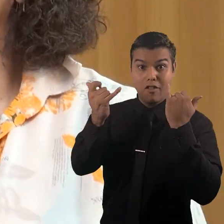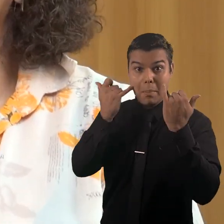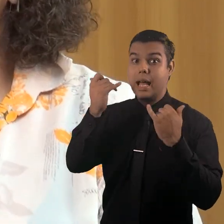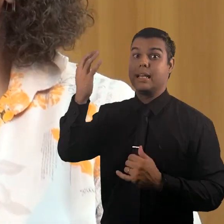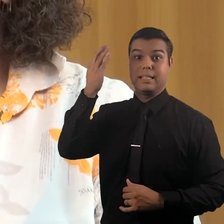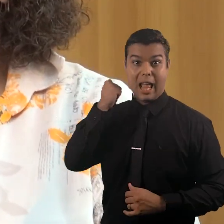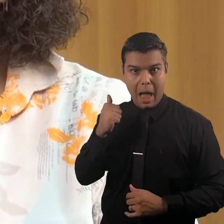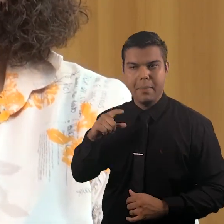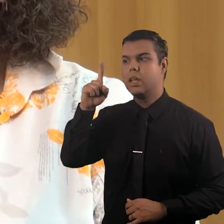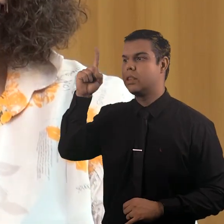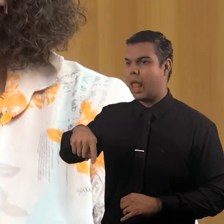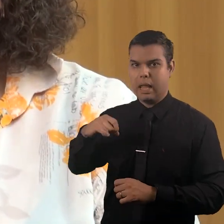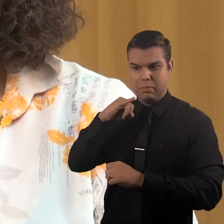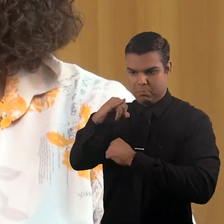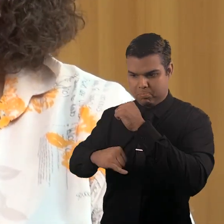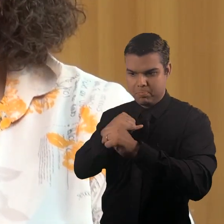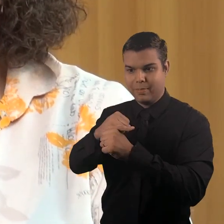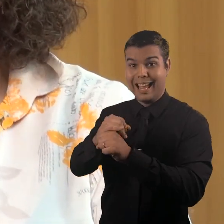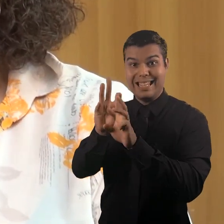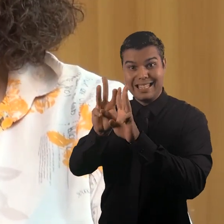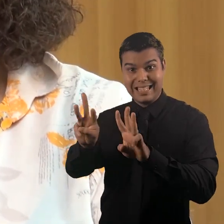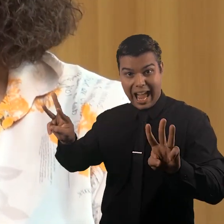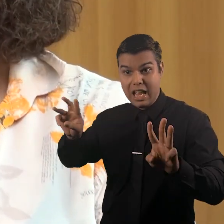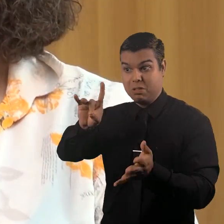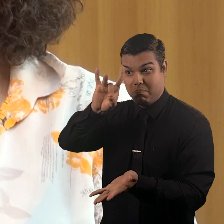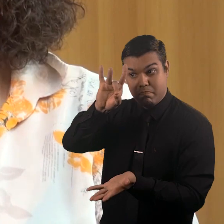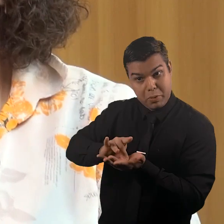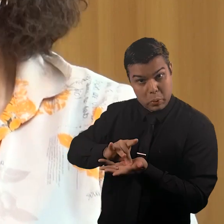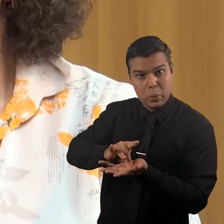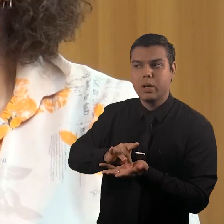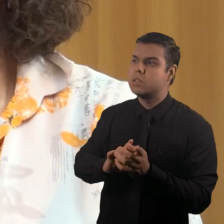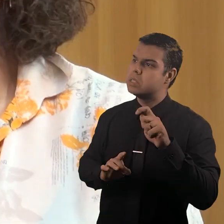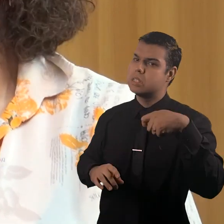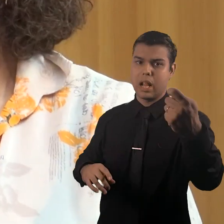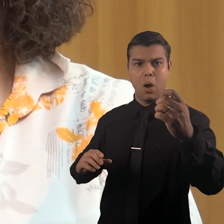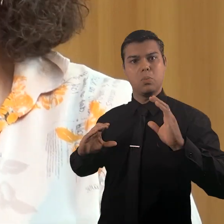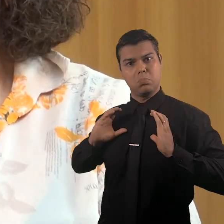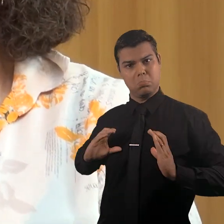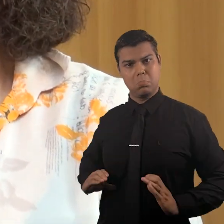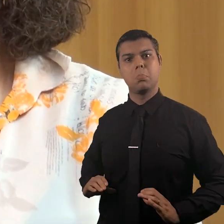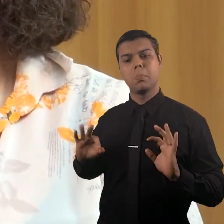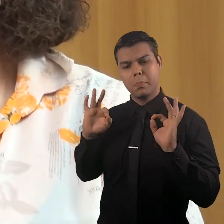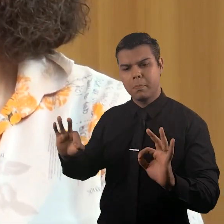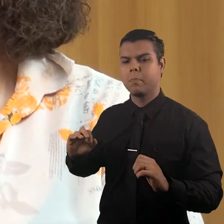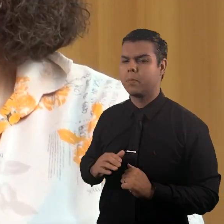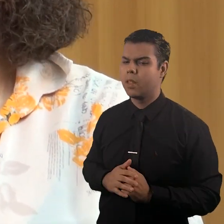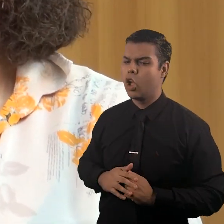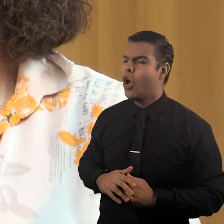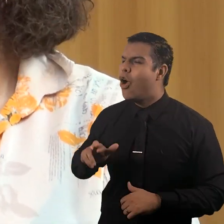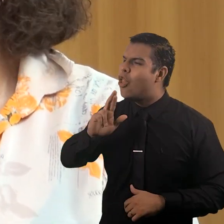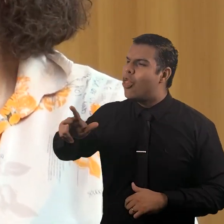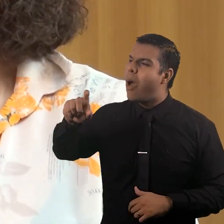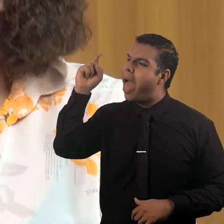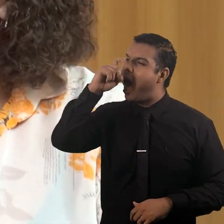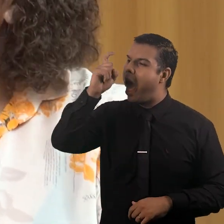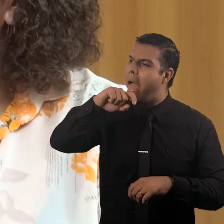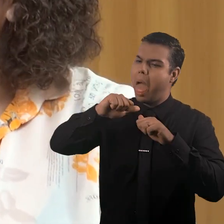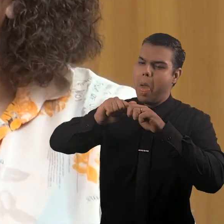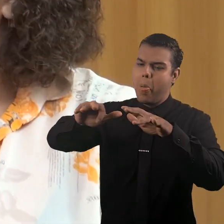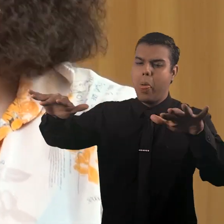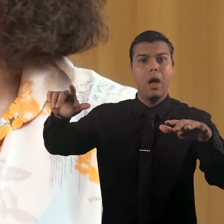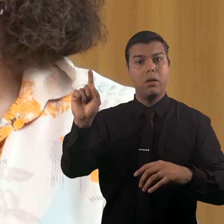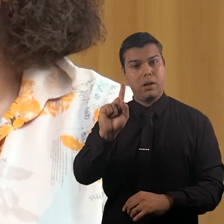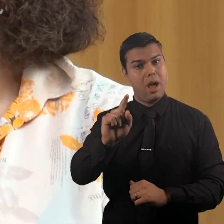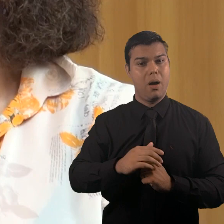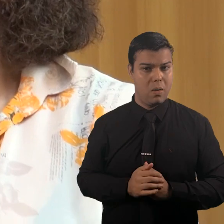informação e que você sabe um site que tem uma informação segura, você está fazendo seu papel cidadão. Você não está fazendo, você não está espalhando uma